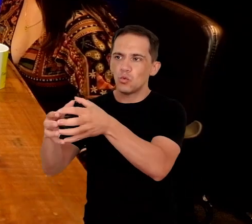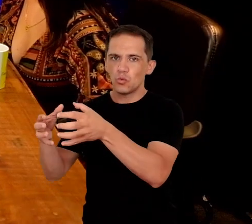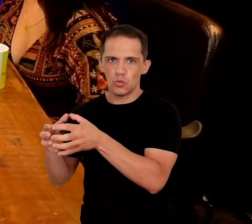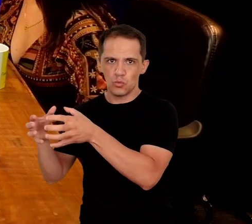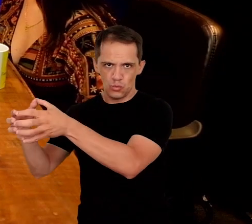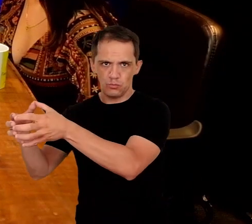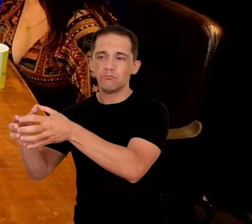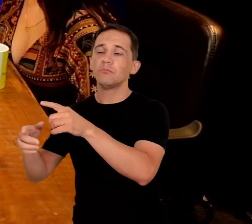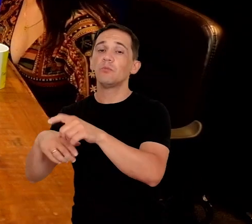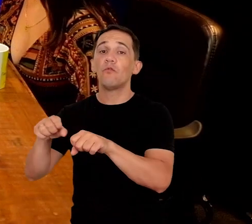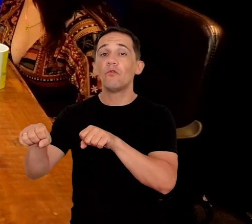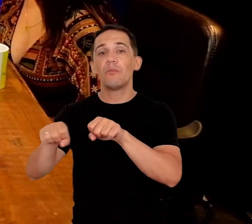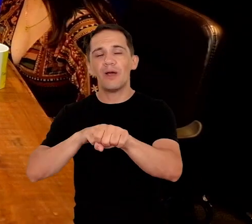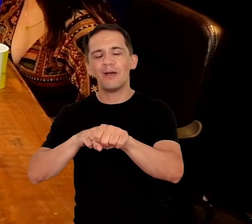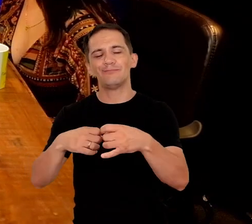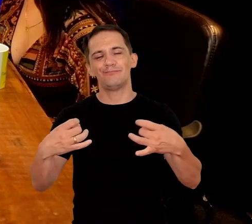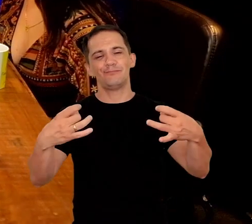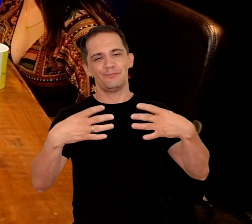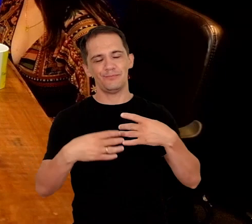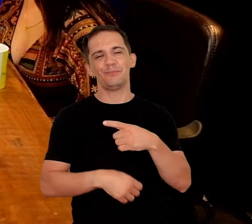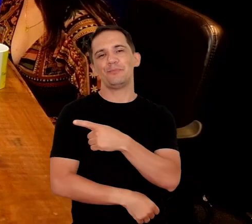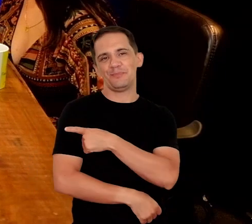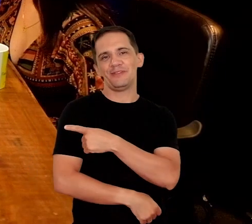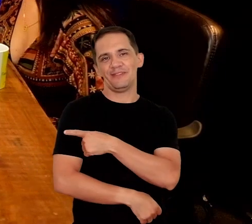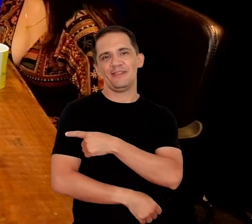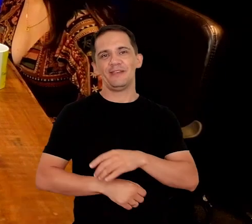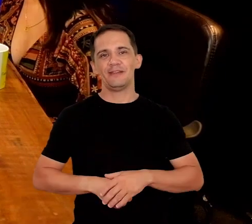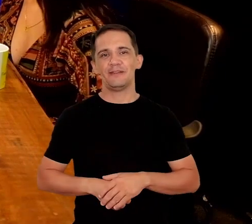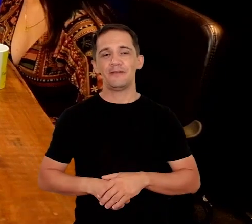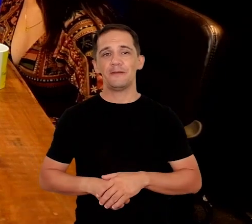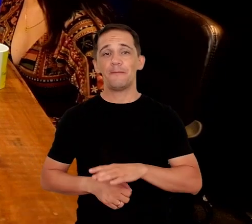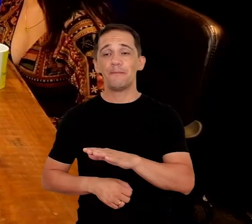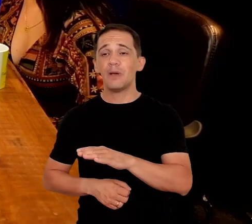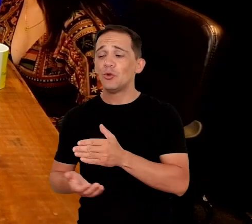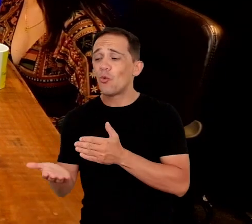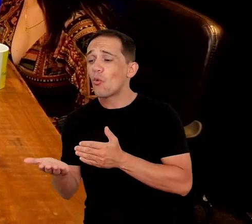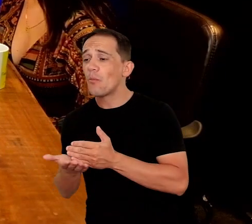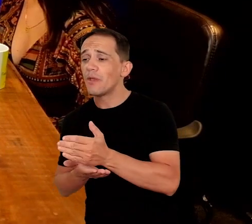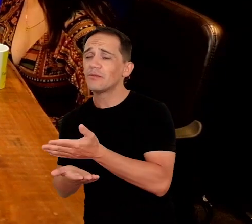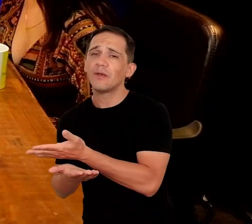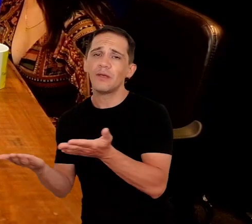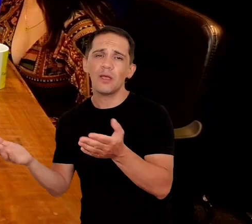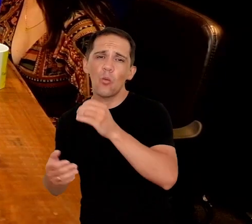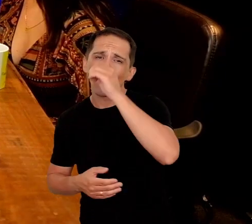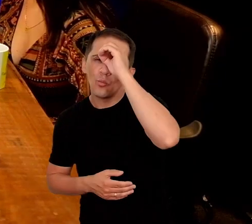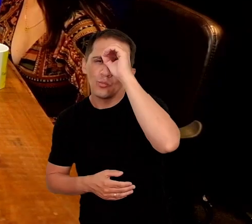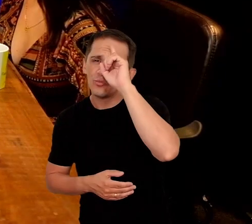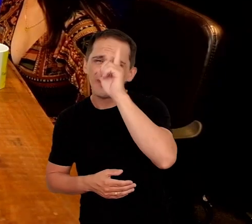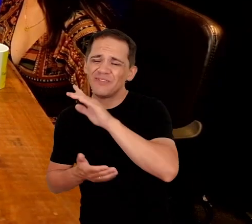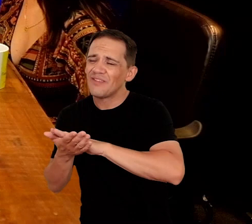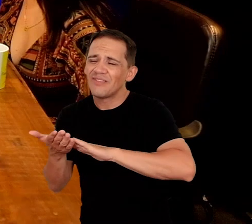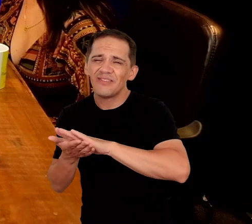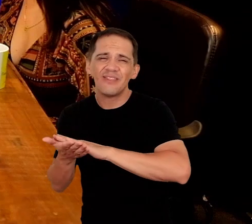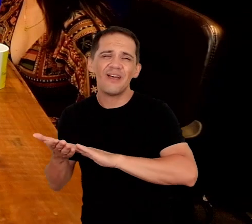série, abandonam a gente. E eles chegam sem saber nada. Sem saber nada. Então também para eles deve ser muito legal de conseguir se expressar, né? Olha, a